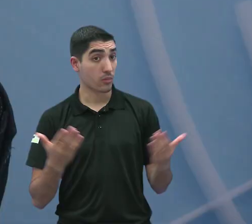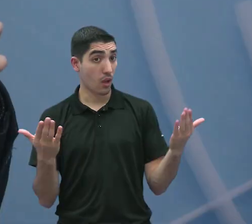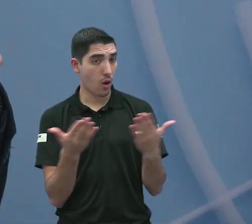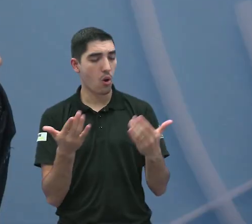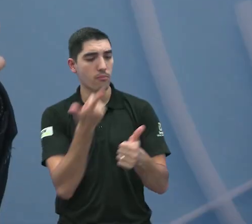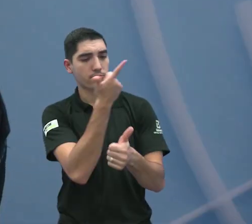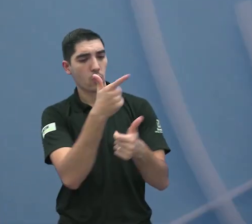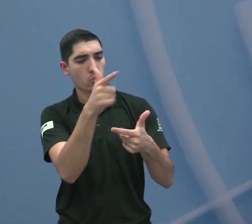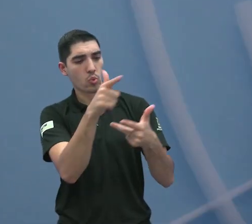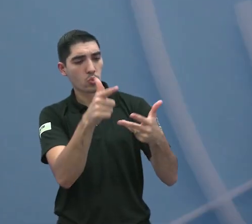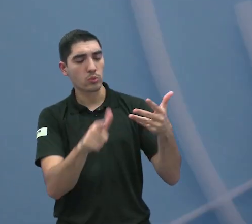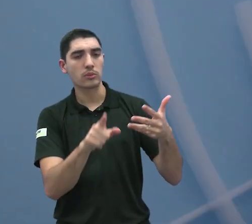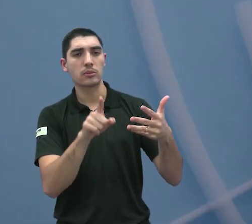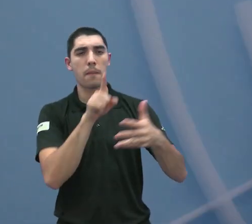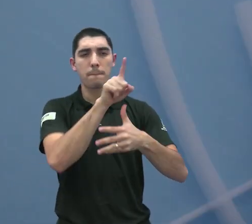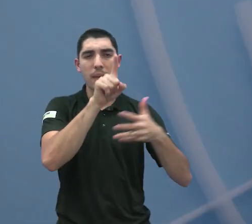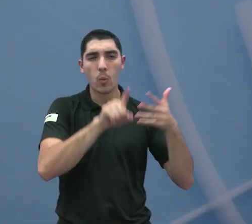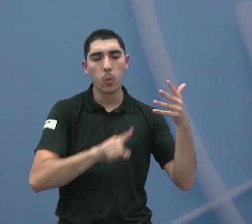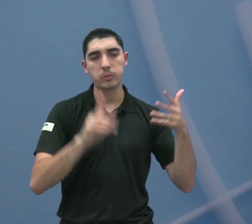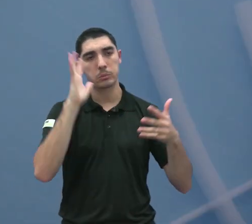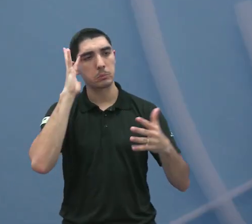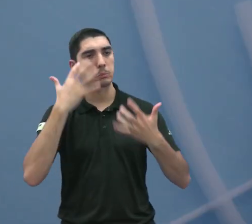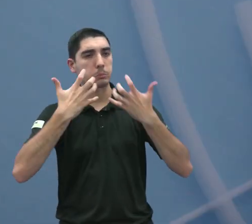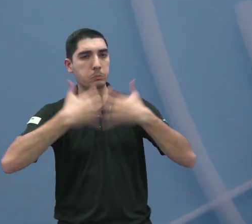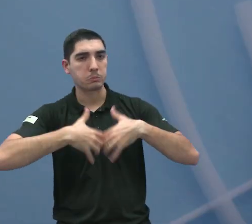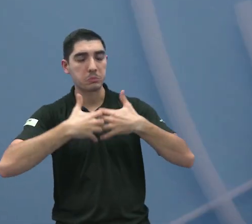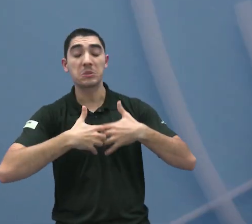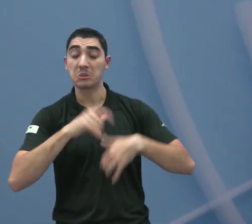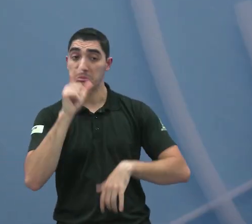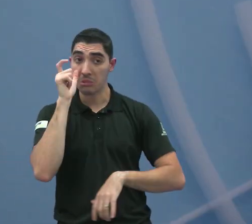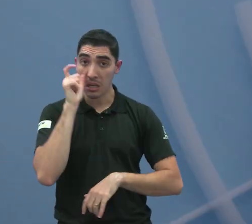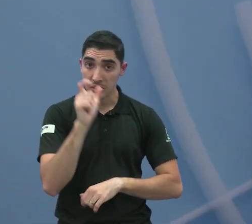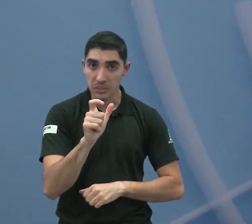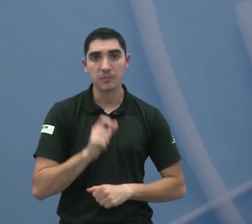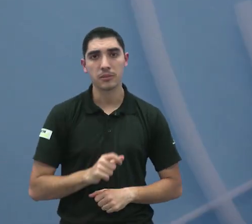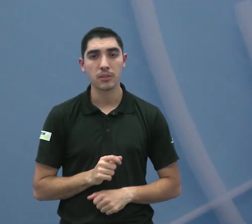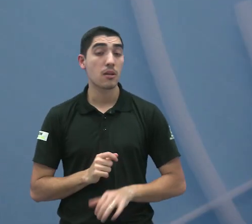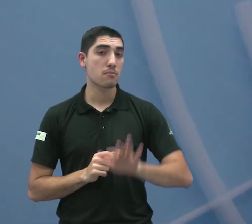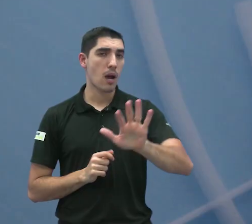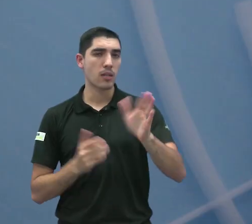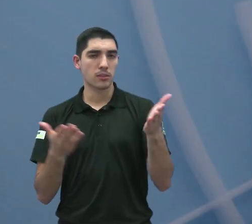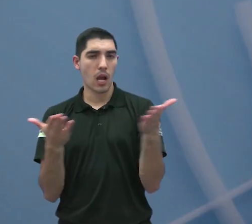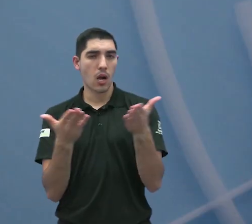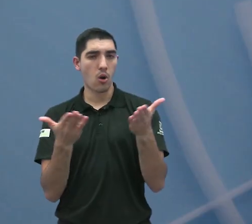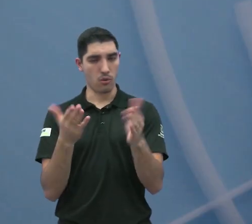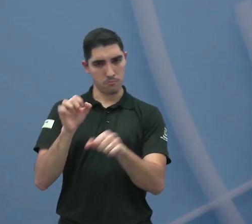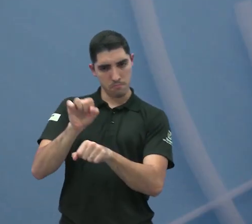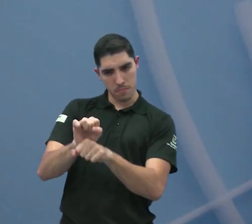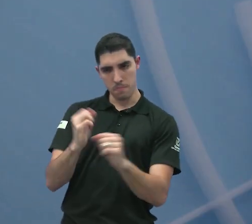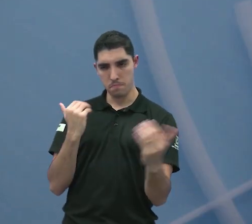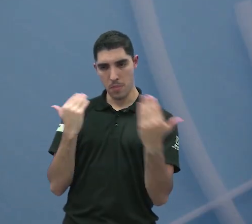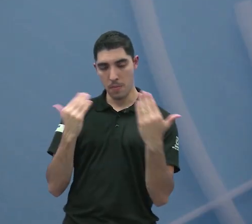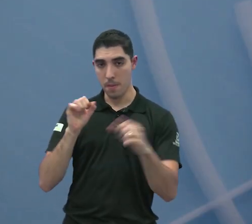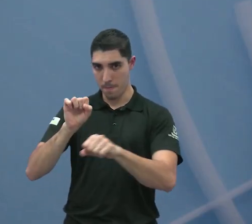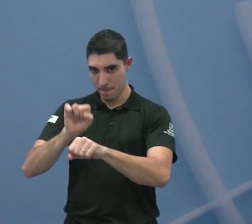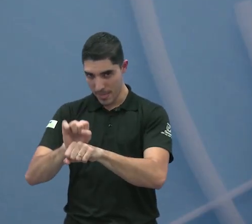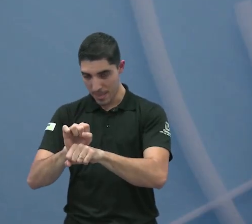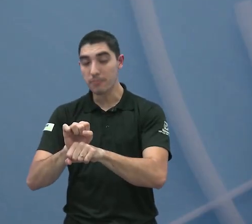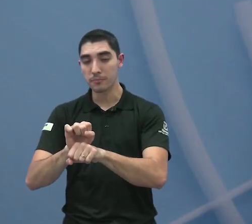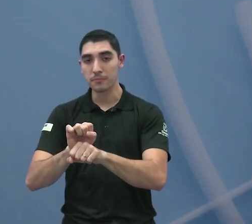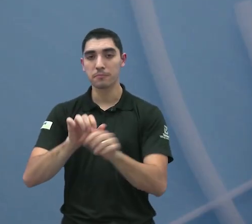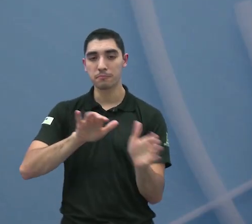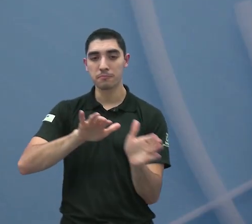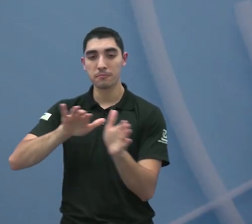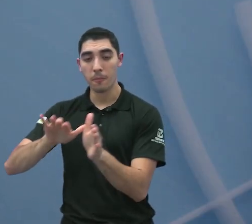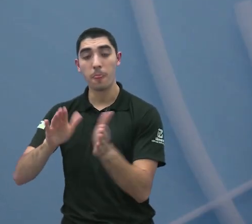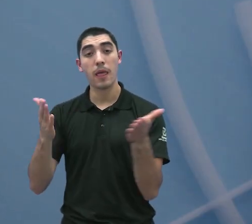também passam a ser discutidas, né? Interessante pensar por esse lado. Agora a gente faz uma pausa aqui no estúdio